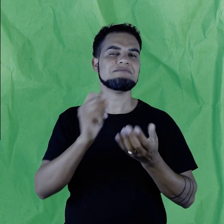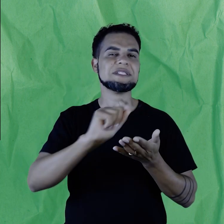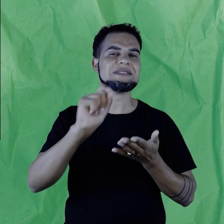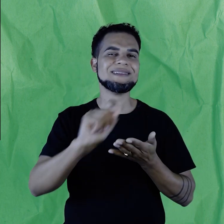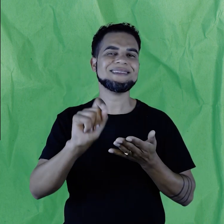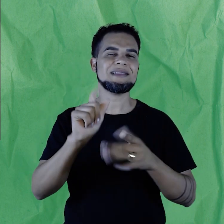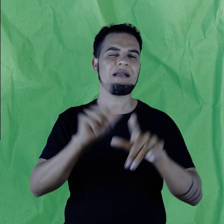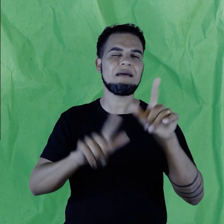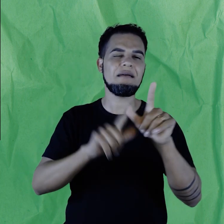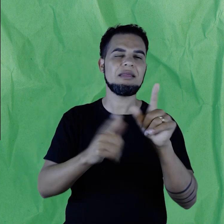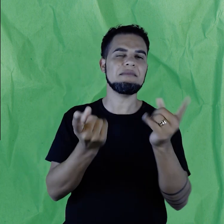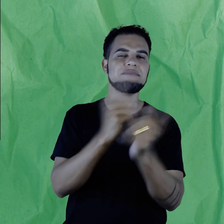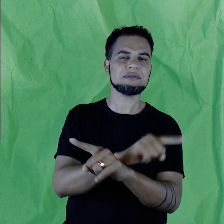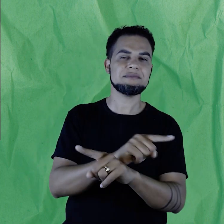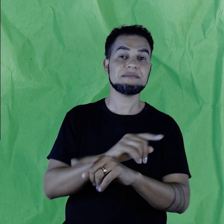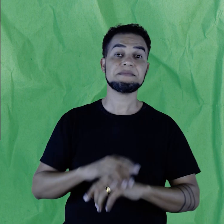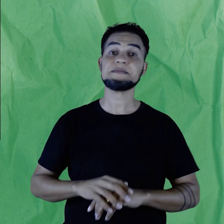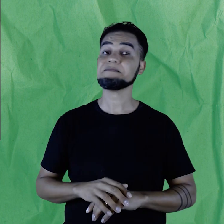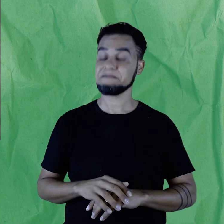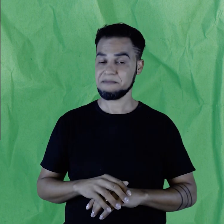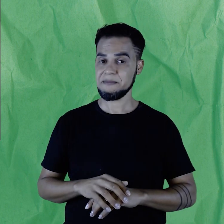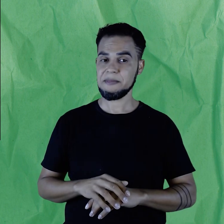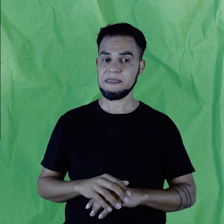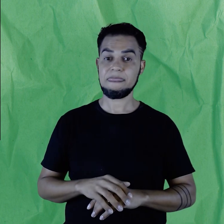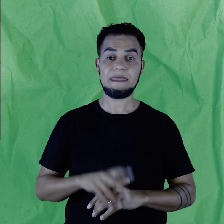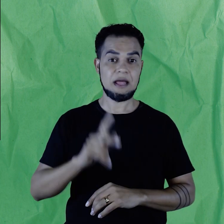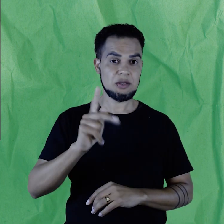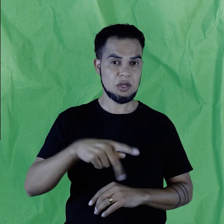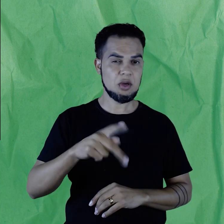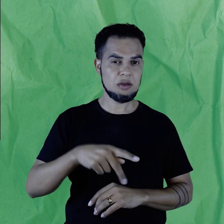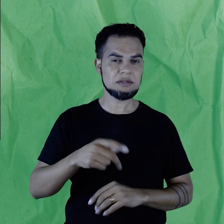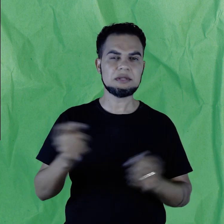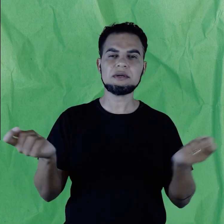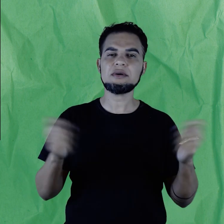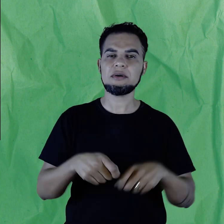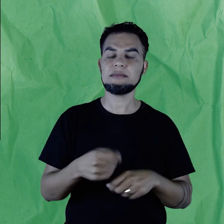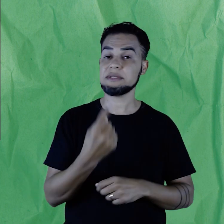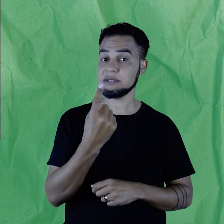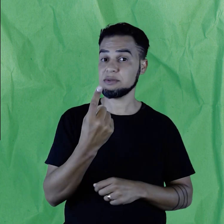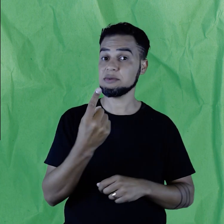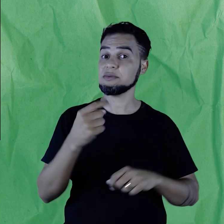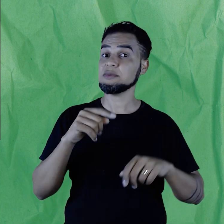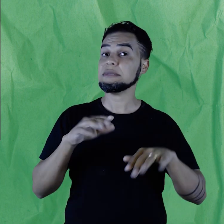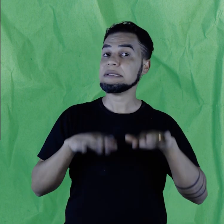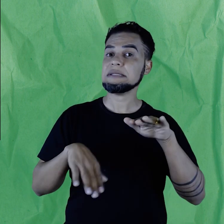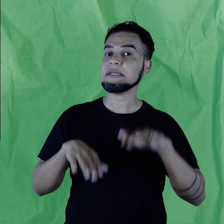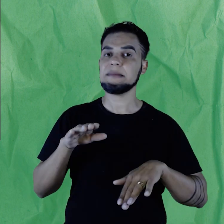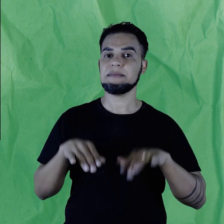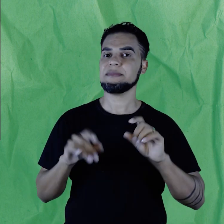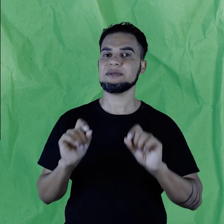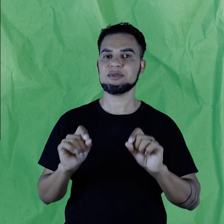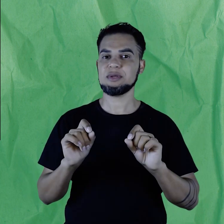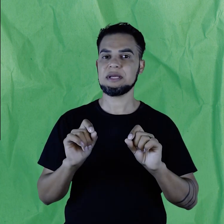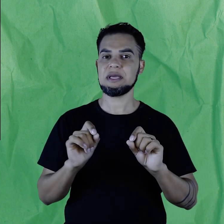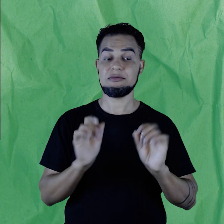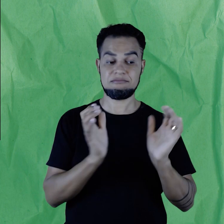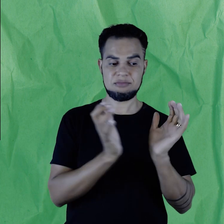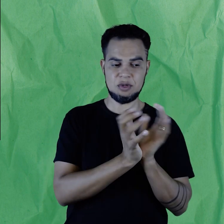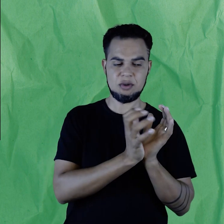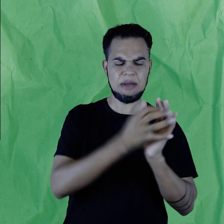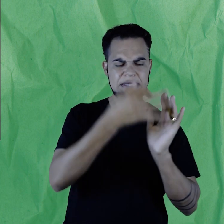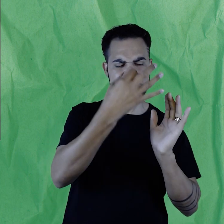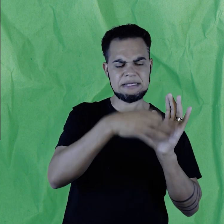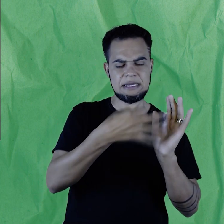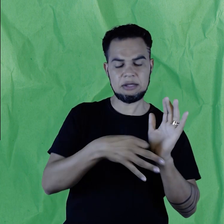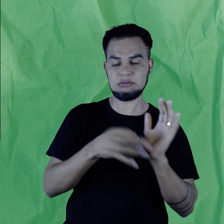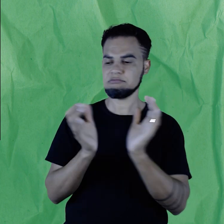vai. A nota na competência 1, ela depende de um jogo de